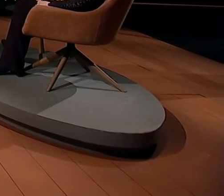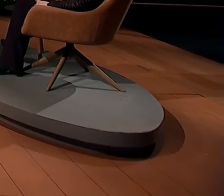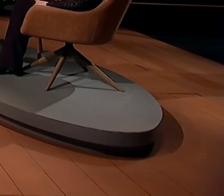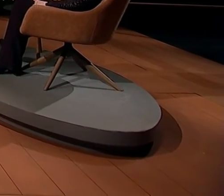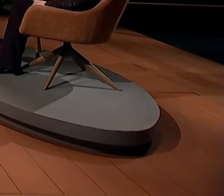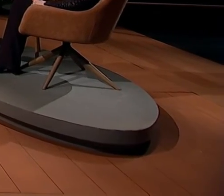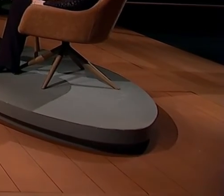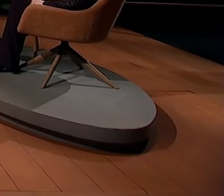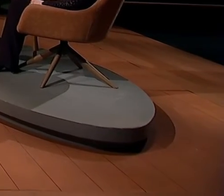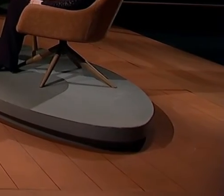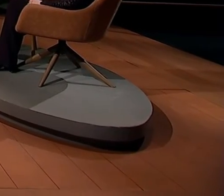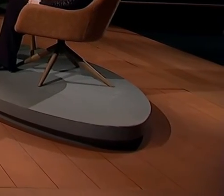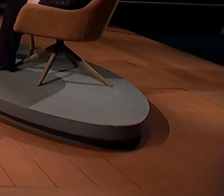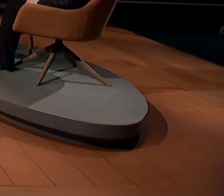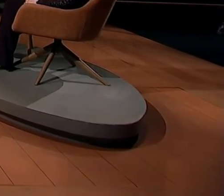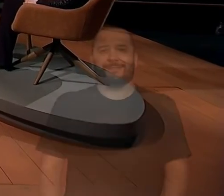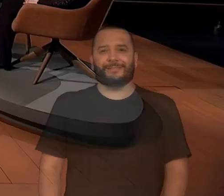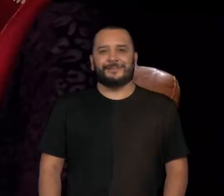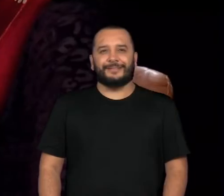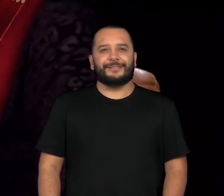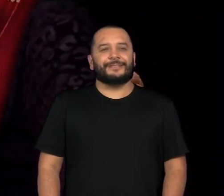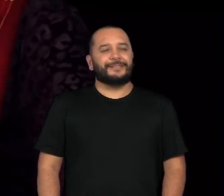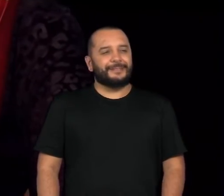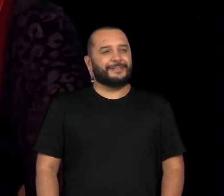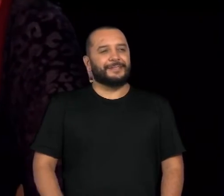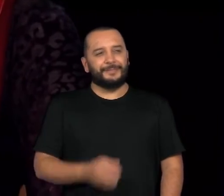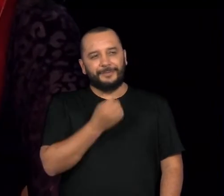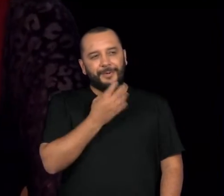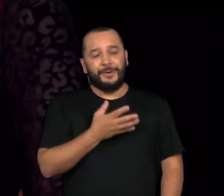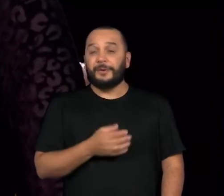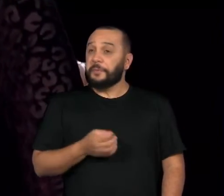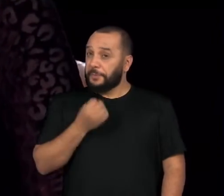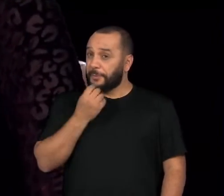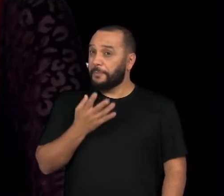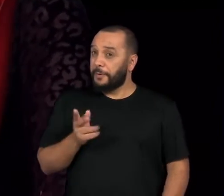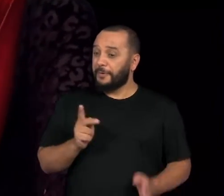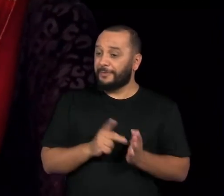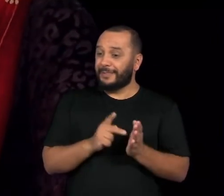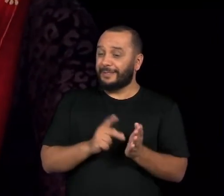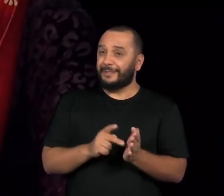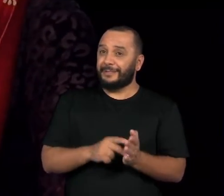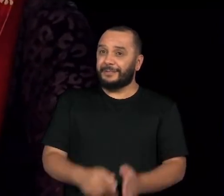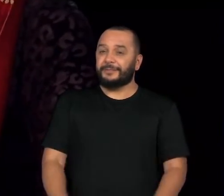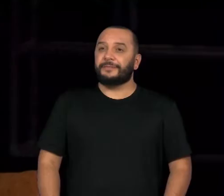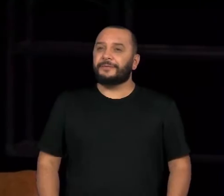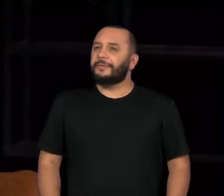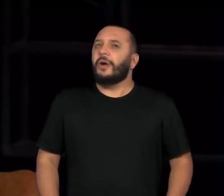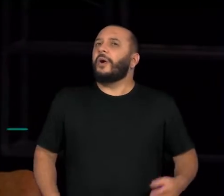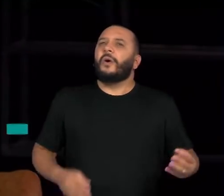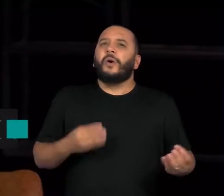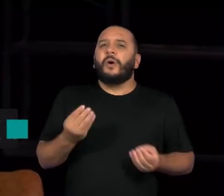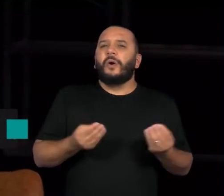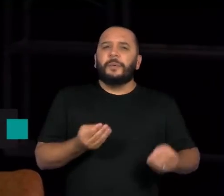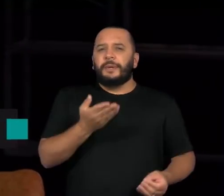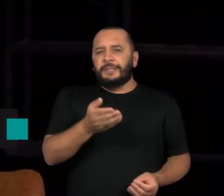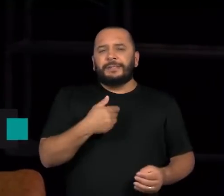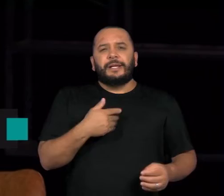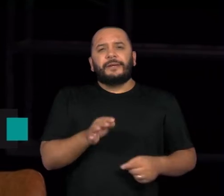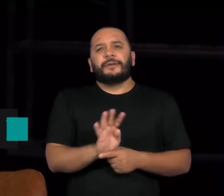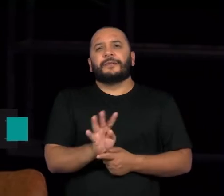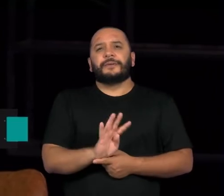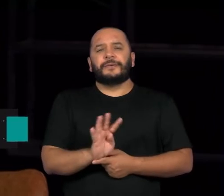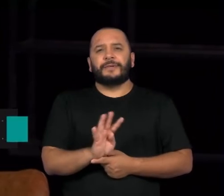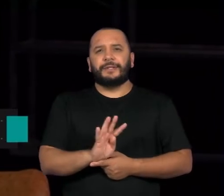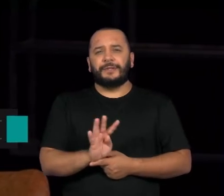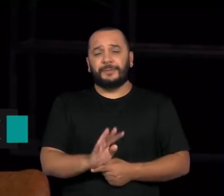Delícia. Que lindo. É muito bom. Como é que foi fazer esse filme? Porque você já chegou a